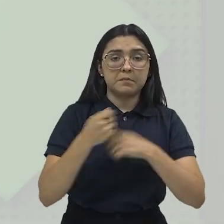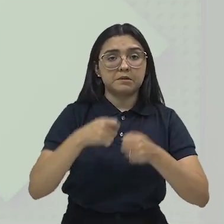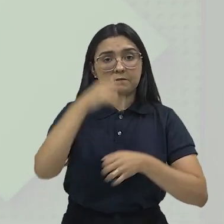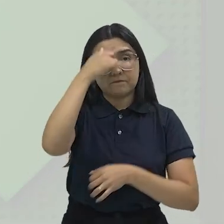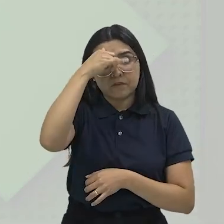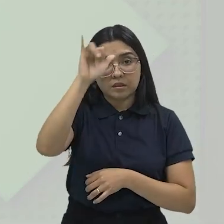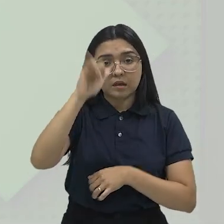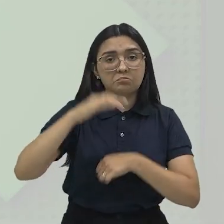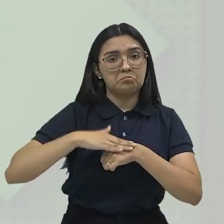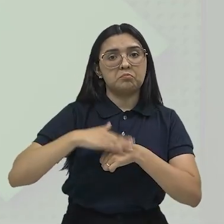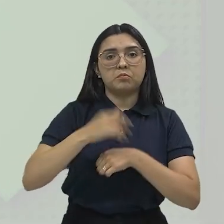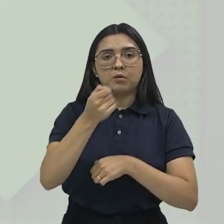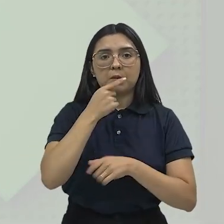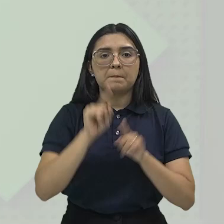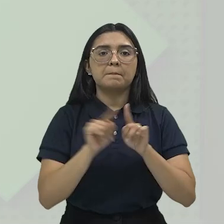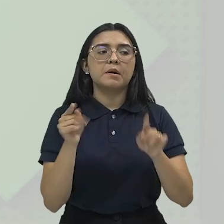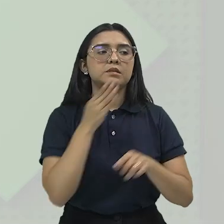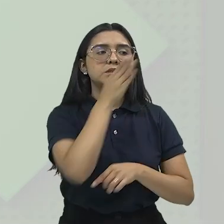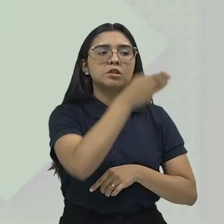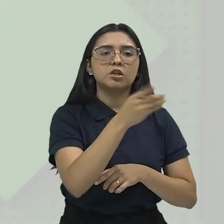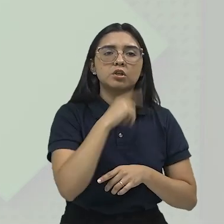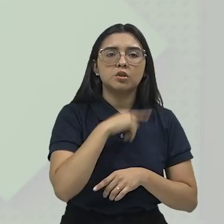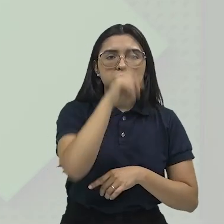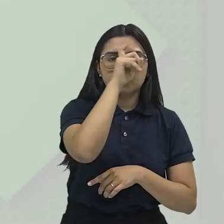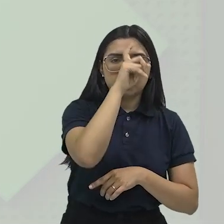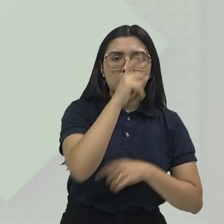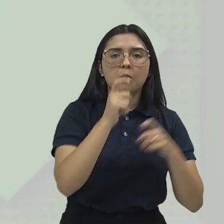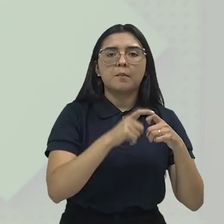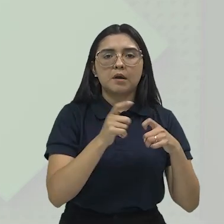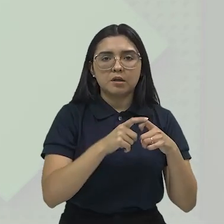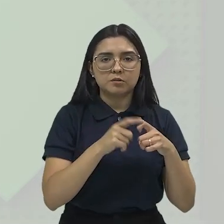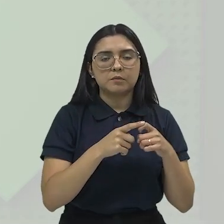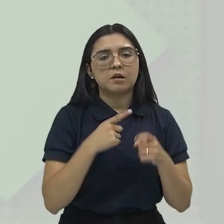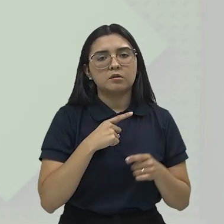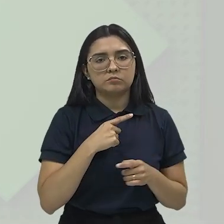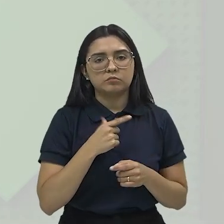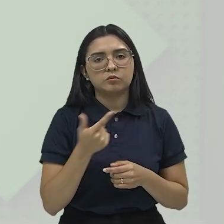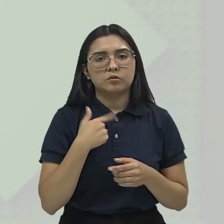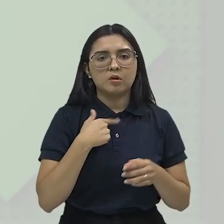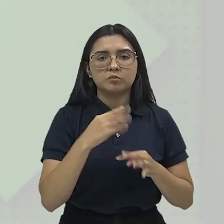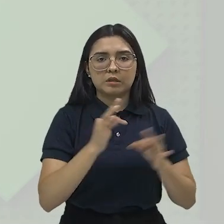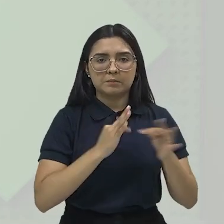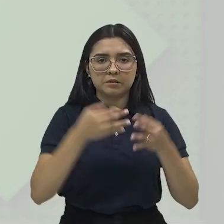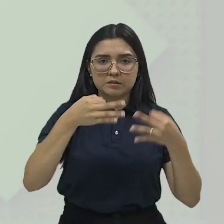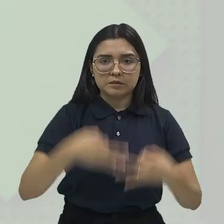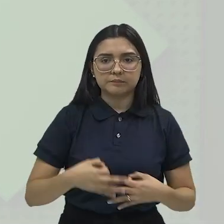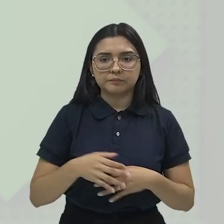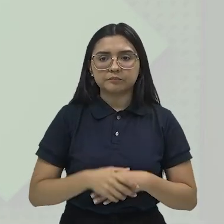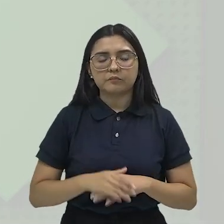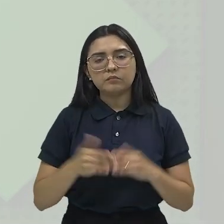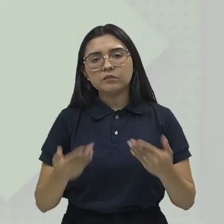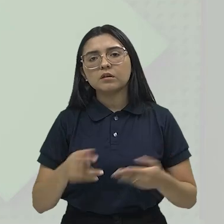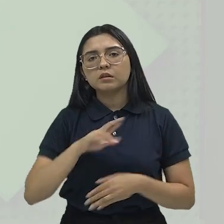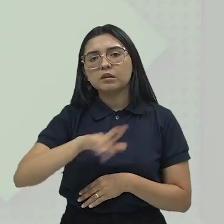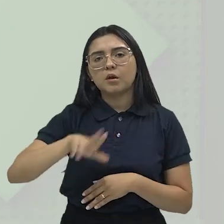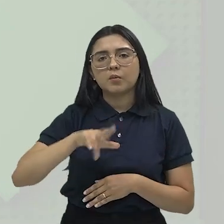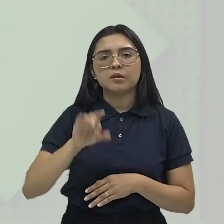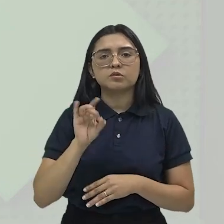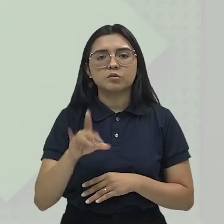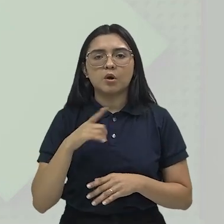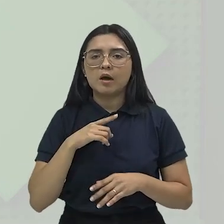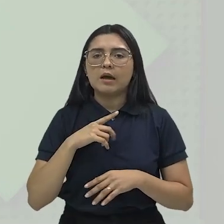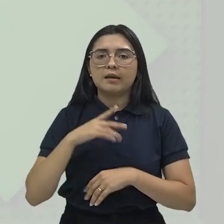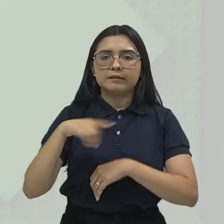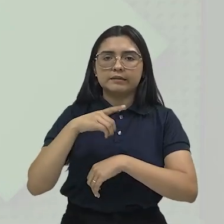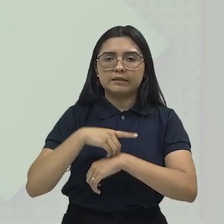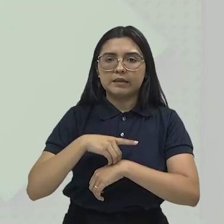evitar e sim procurar ajuda médica para ter esse tratamento, tá certo? Bom, não é só a dengue, infelizmente, que é transmitida